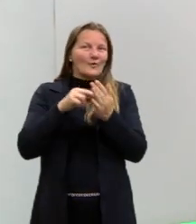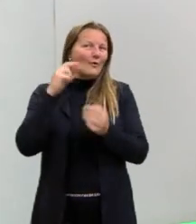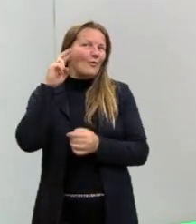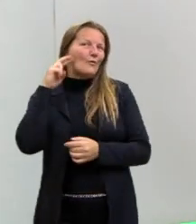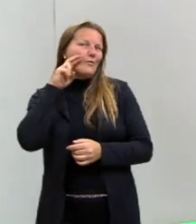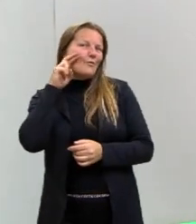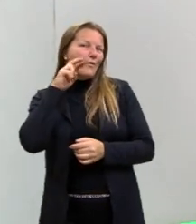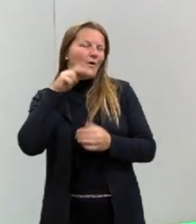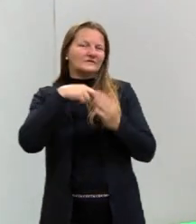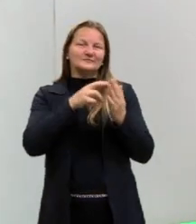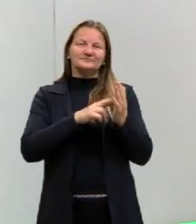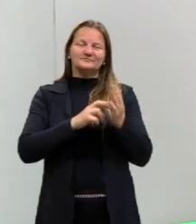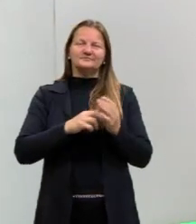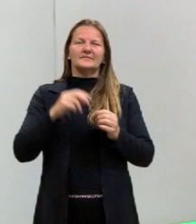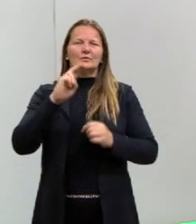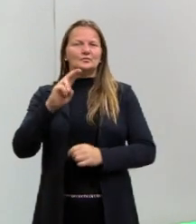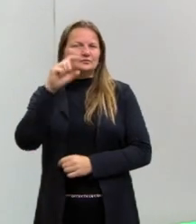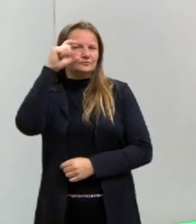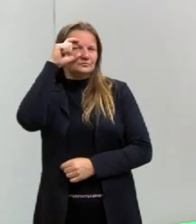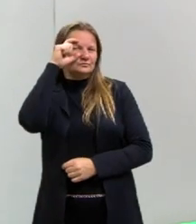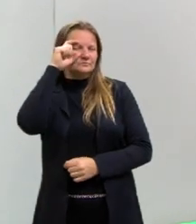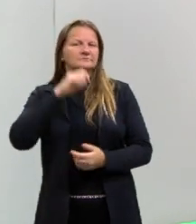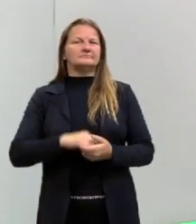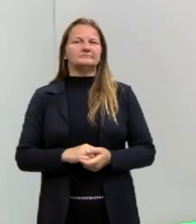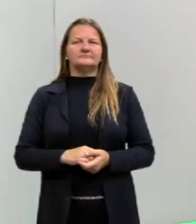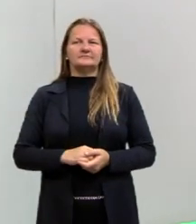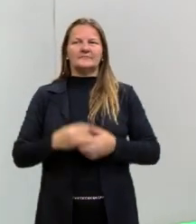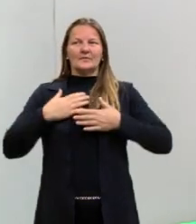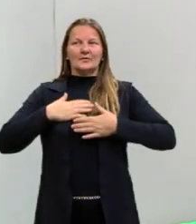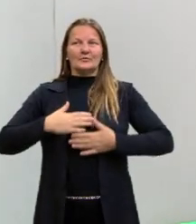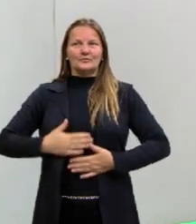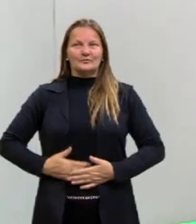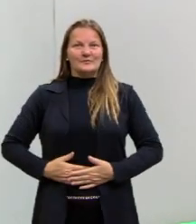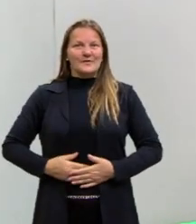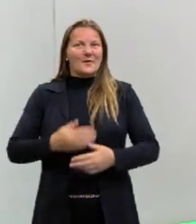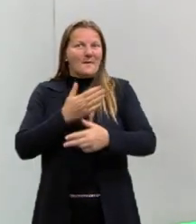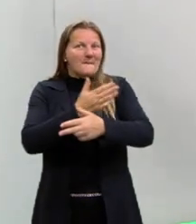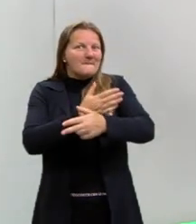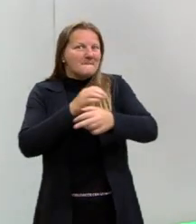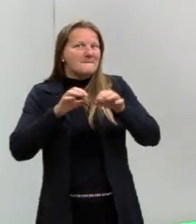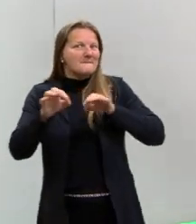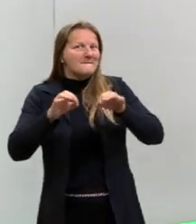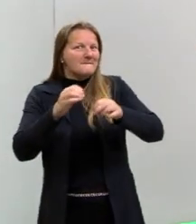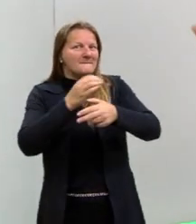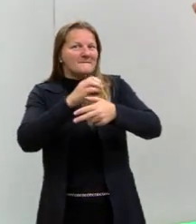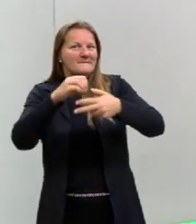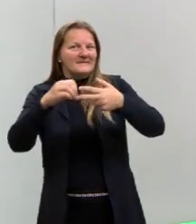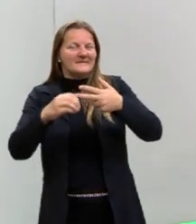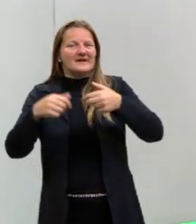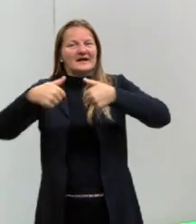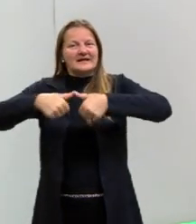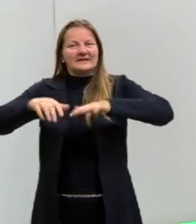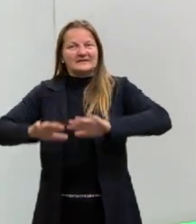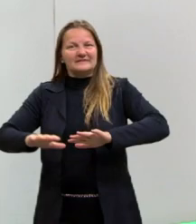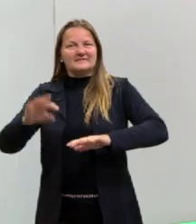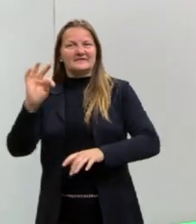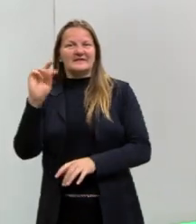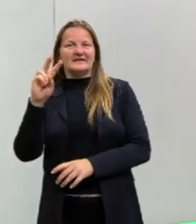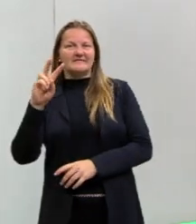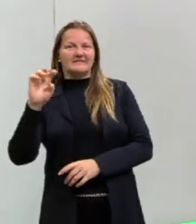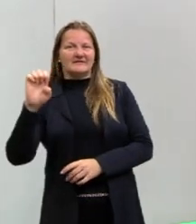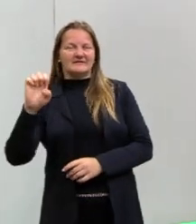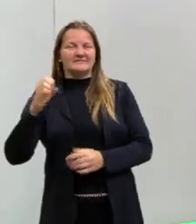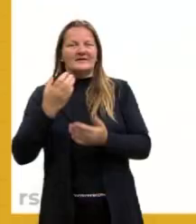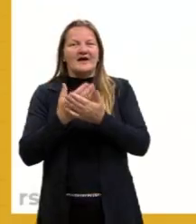rosa, uso óculos. Estou aqui com uma camiseta do projeto nos estúdios da TVE para nossa aula